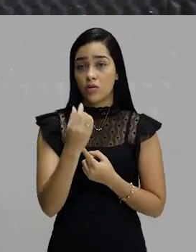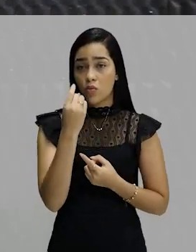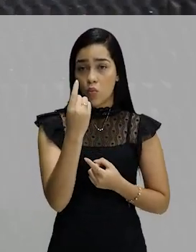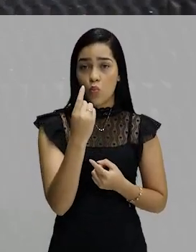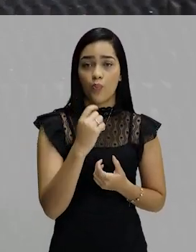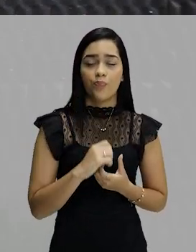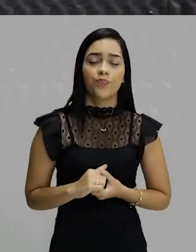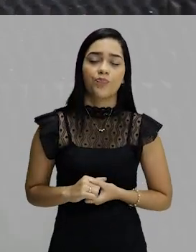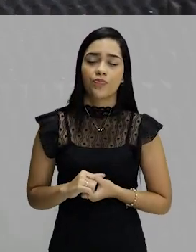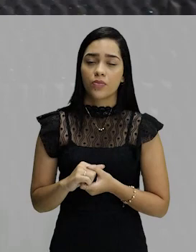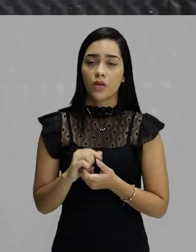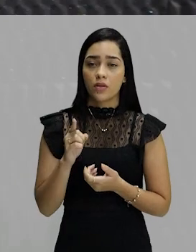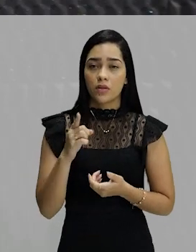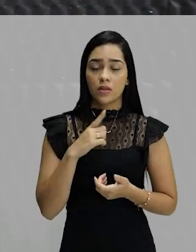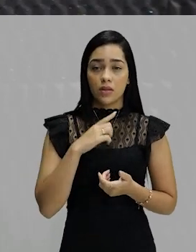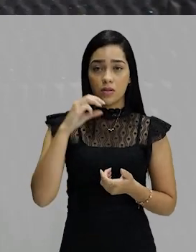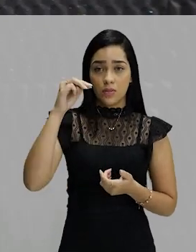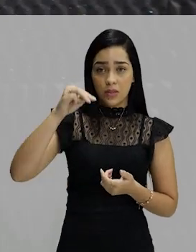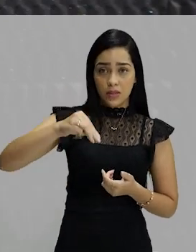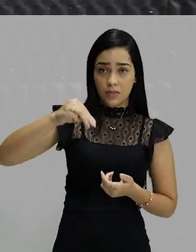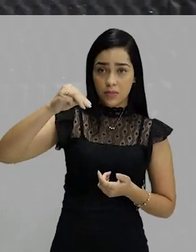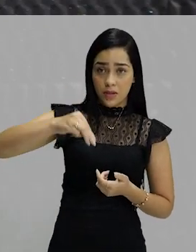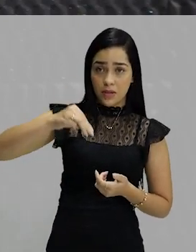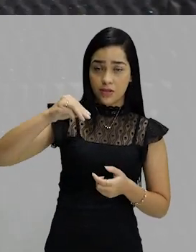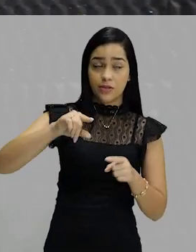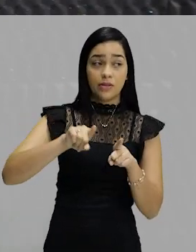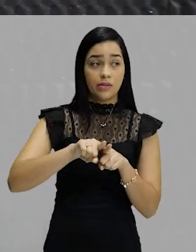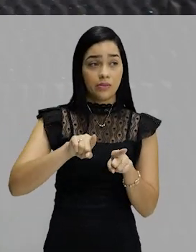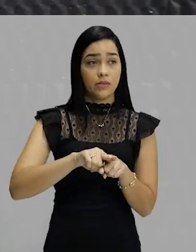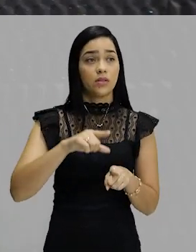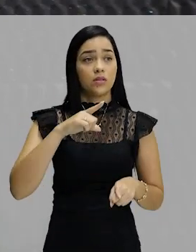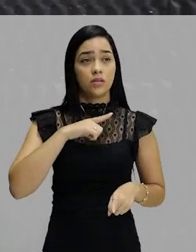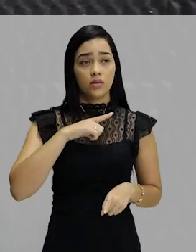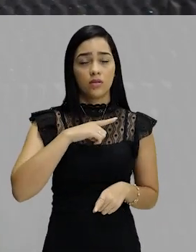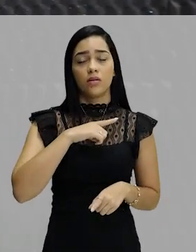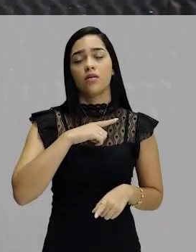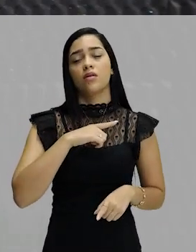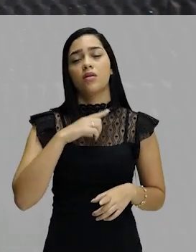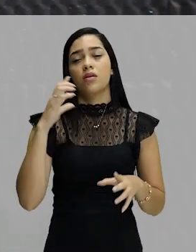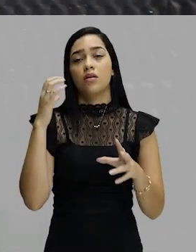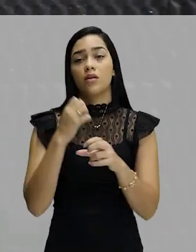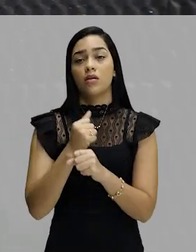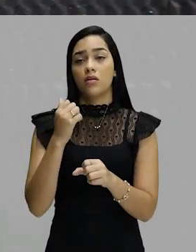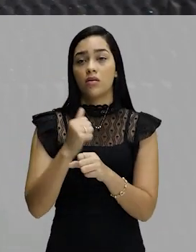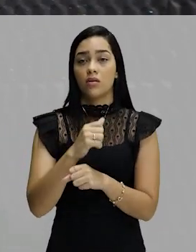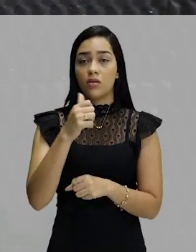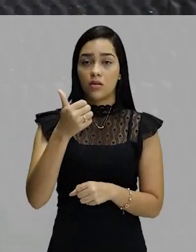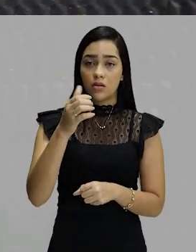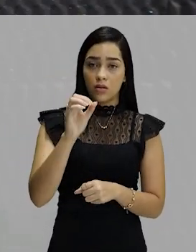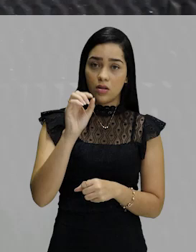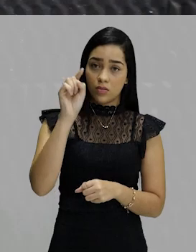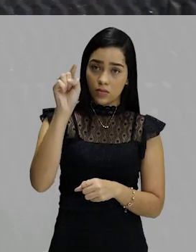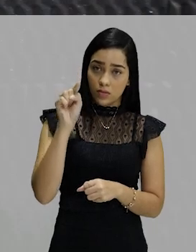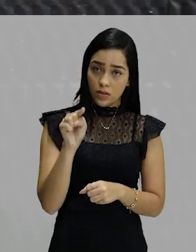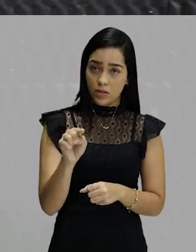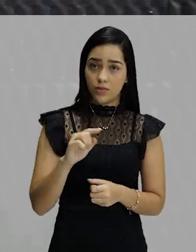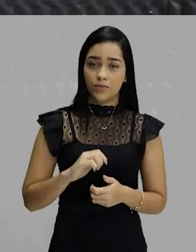só. Ora, então você tem o de matemática, aí você tem, essa conta seria 10 fatorial,